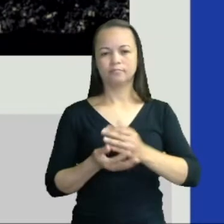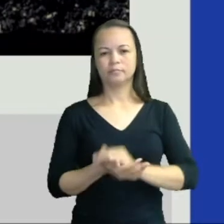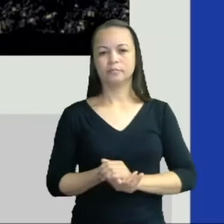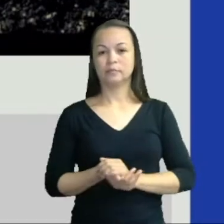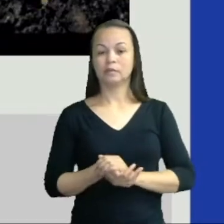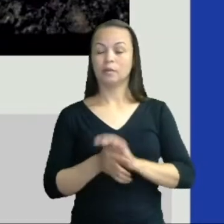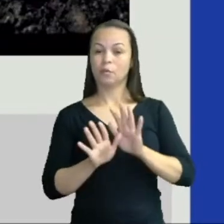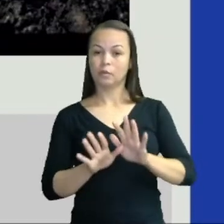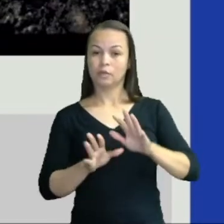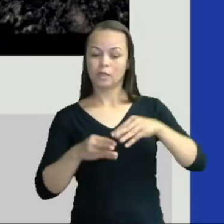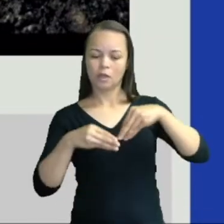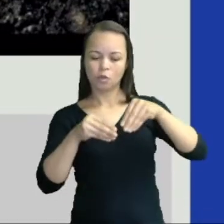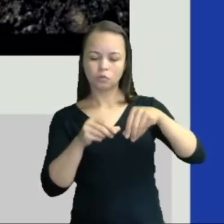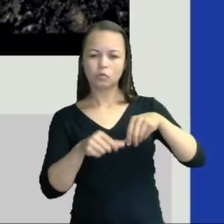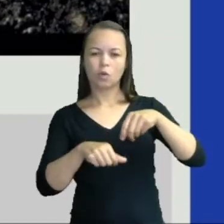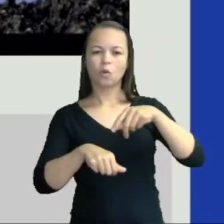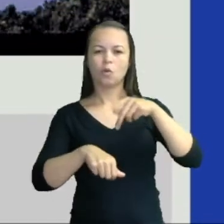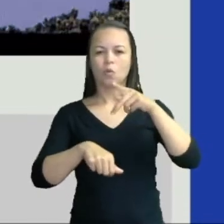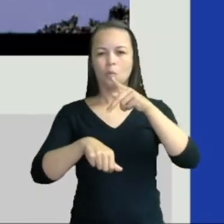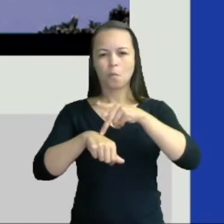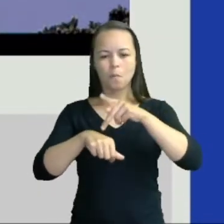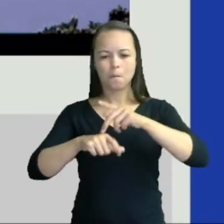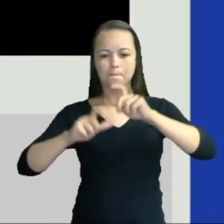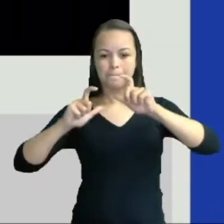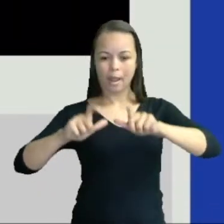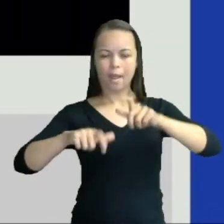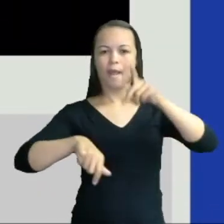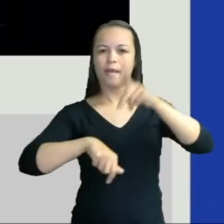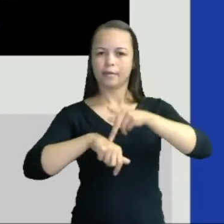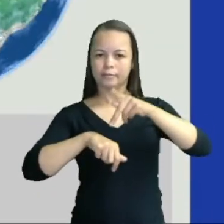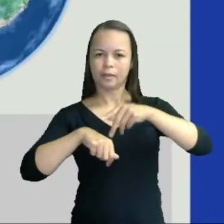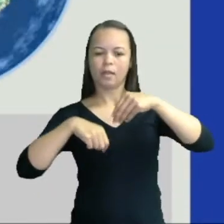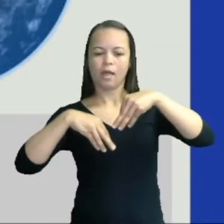sou solo, rocha, pedra, terra.